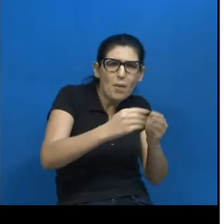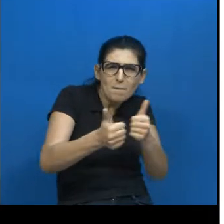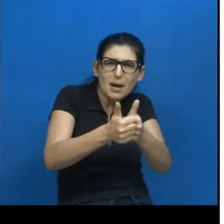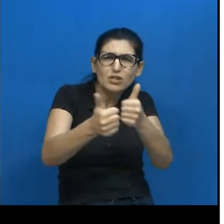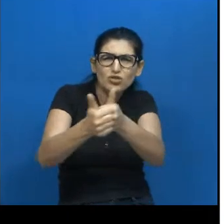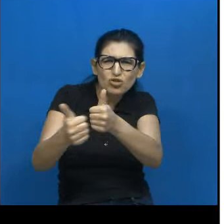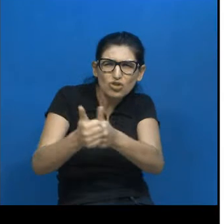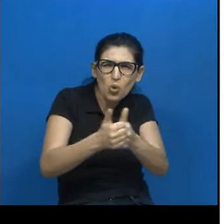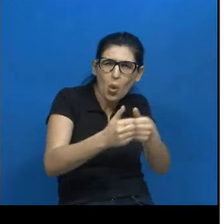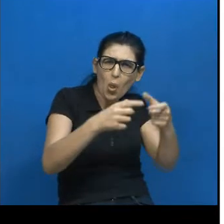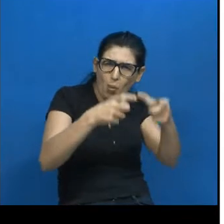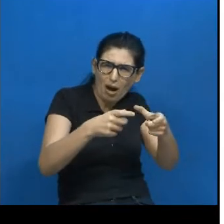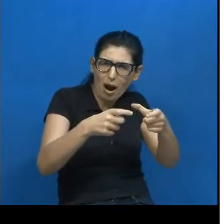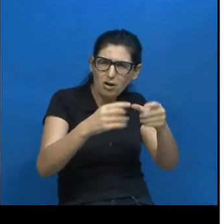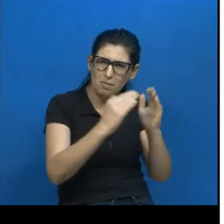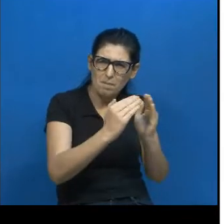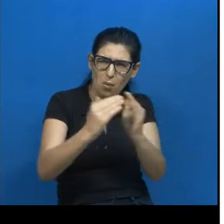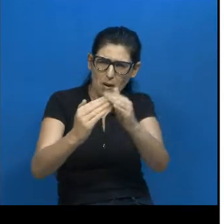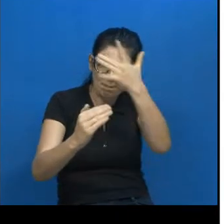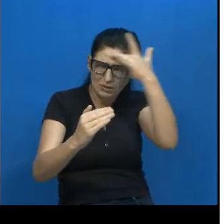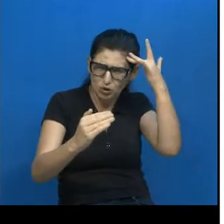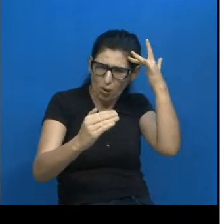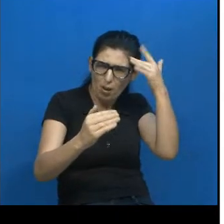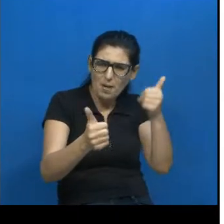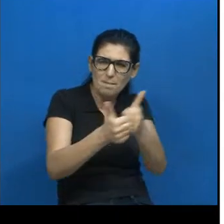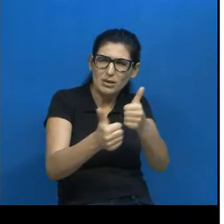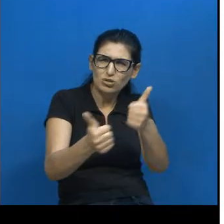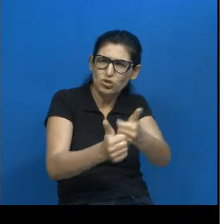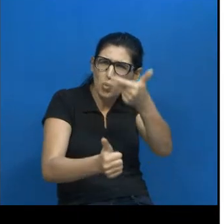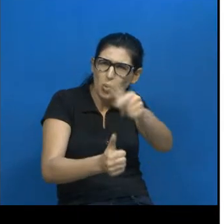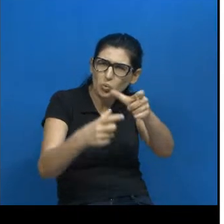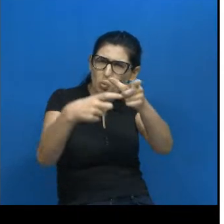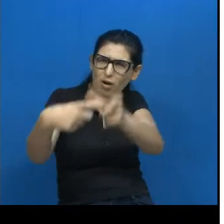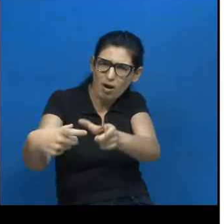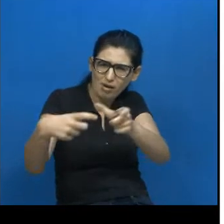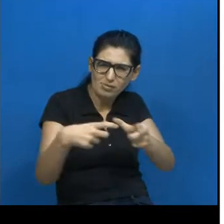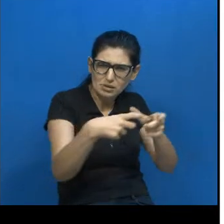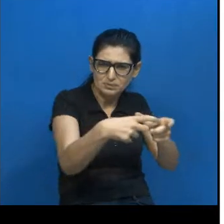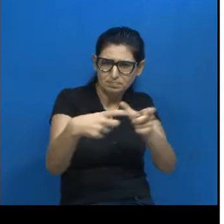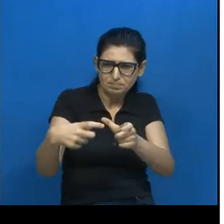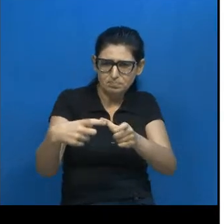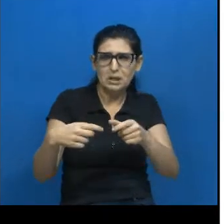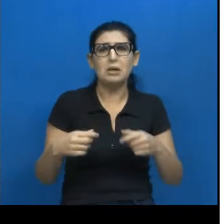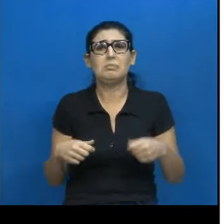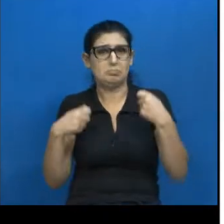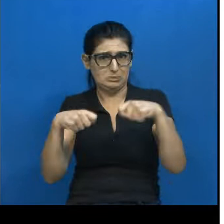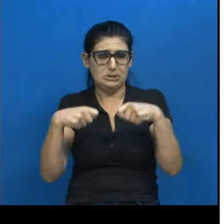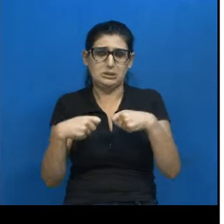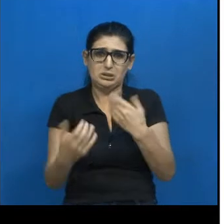mais conhecido, e o bairro corresponde a outros, tá? Para a gente poder ter um estudo técnico dedicado.